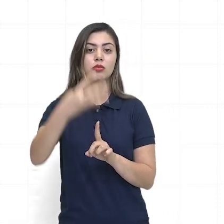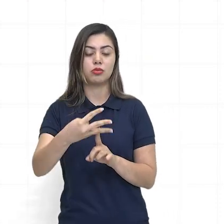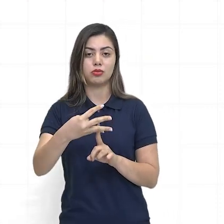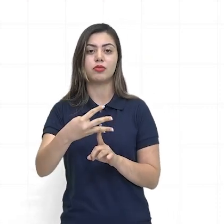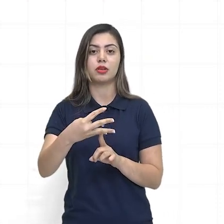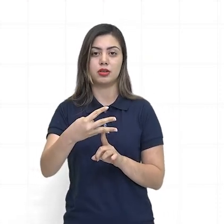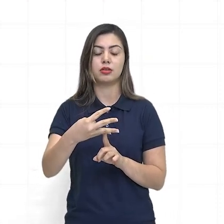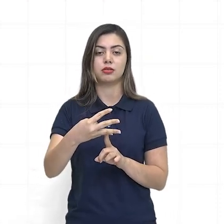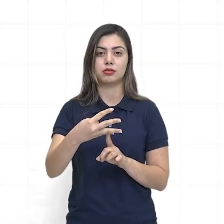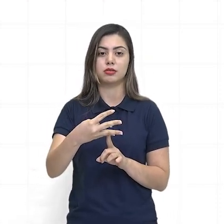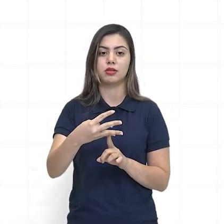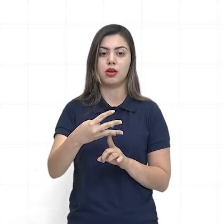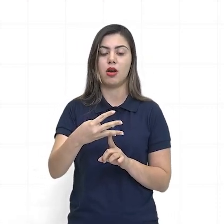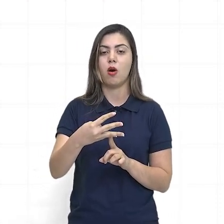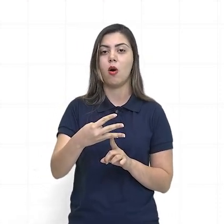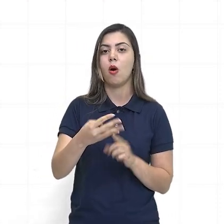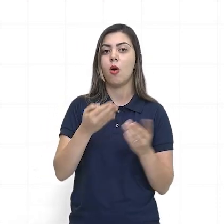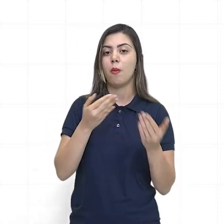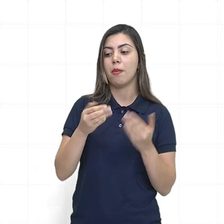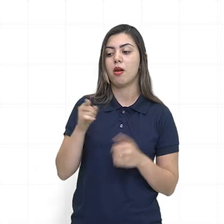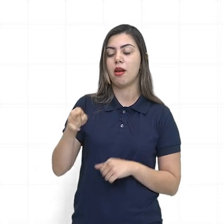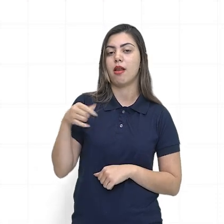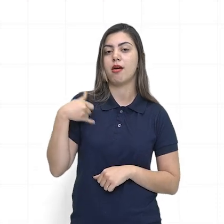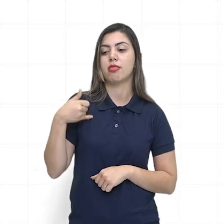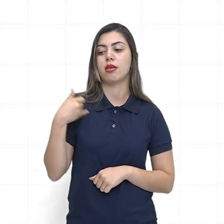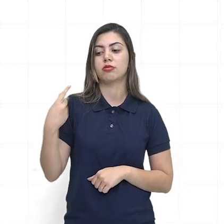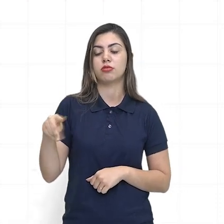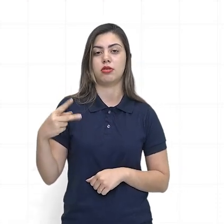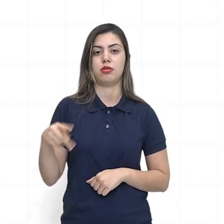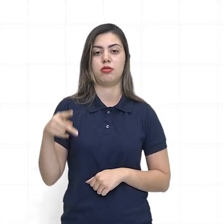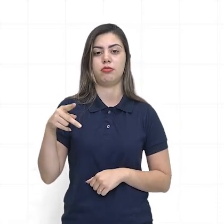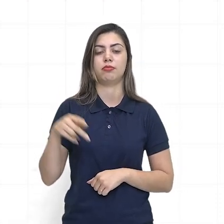maior que a sua idade. Ó.